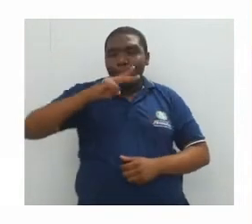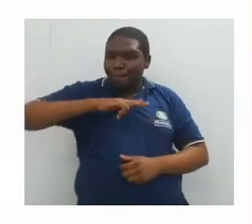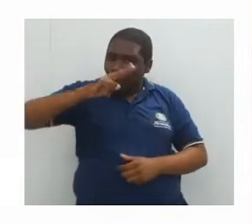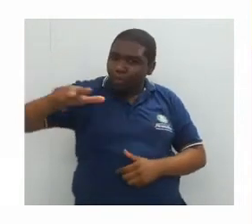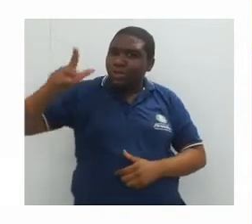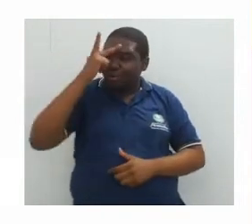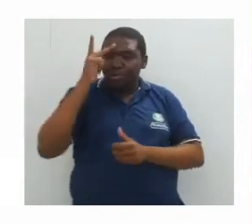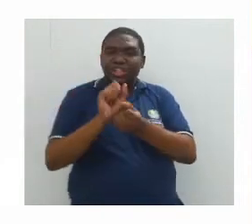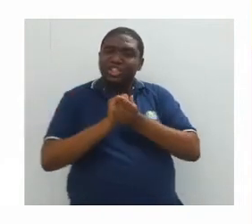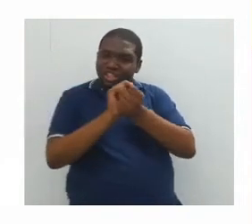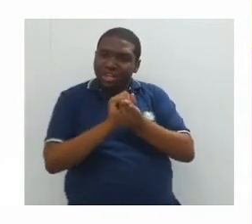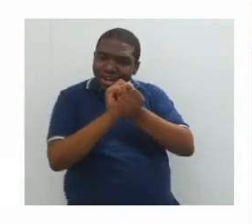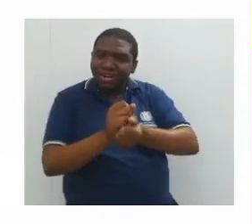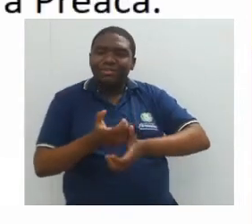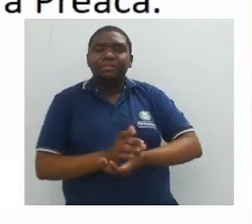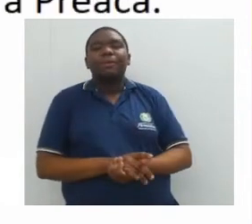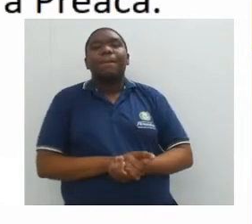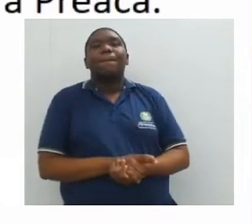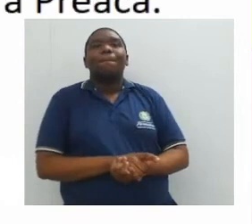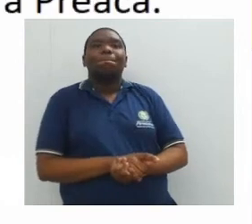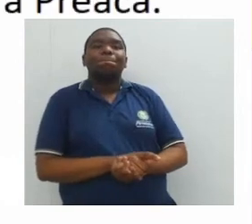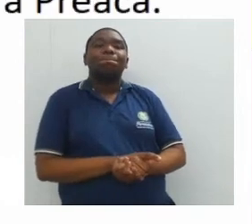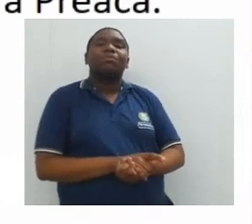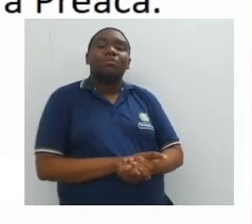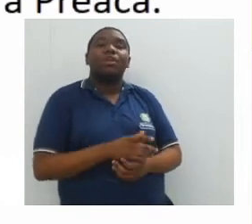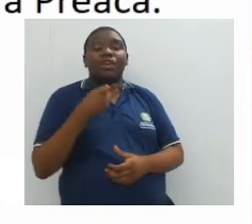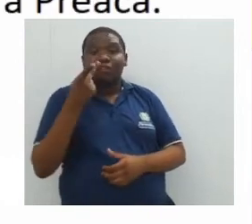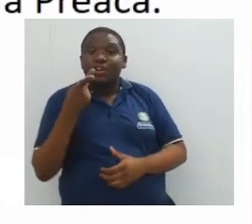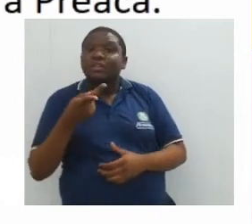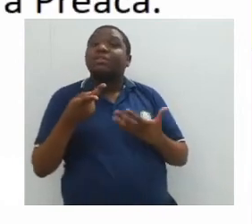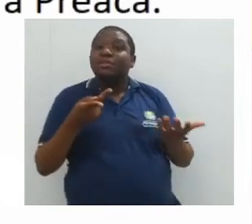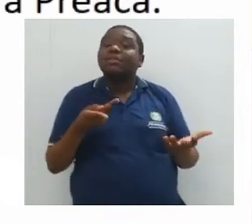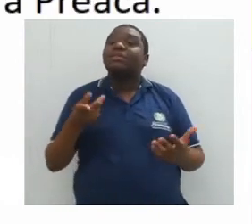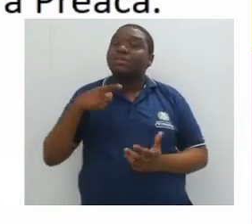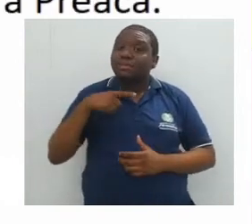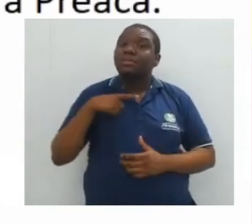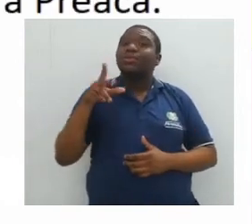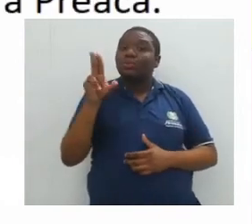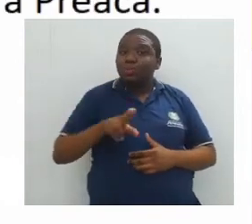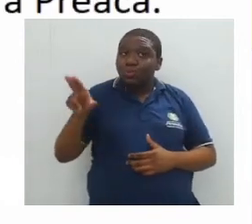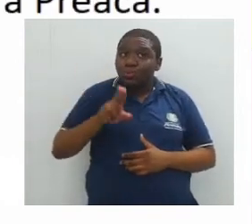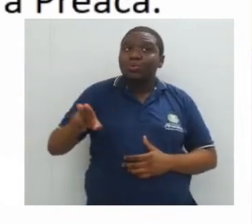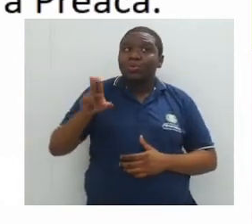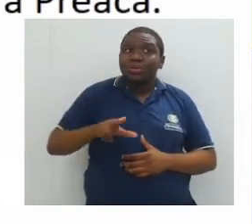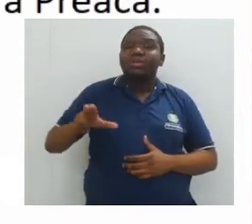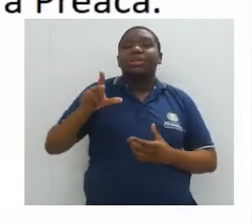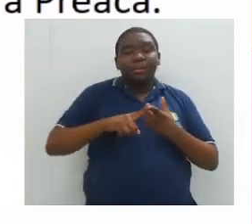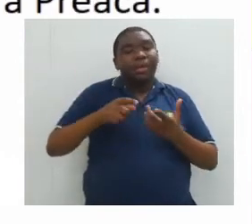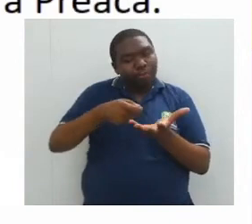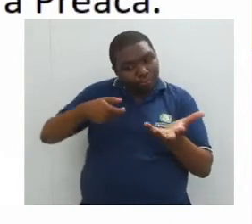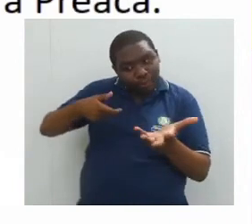os escravos. E aí, ele falou dos grandes instrumentos, que é justamente o caraxaxá e a